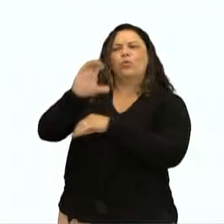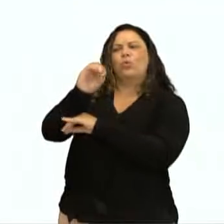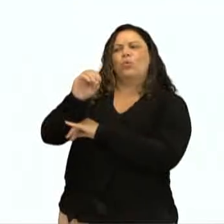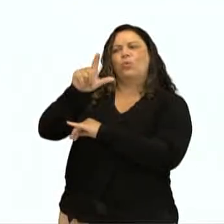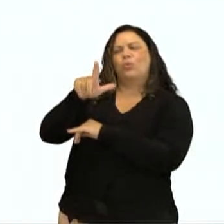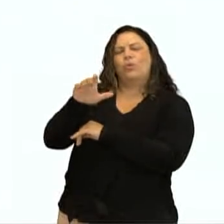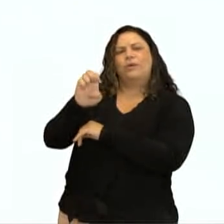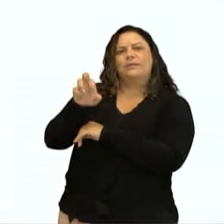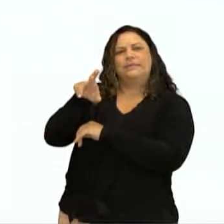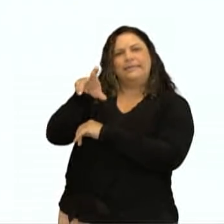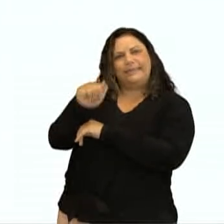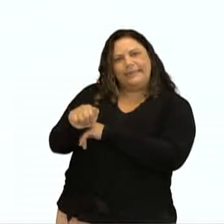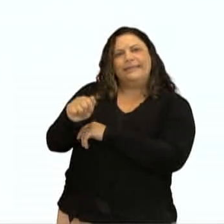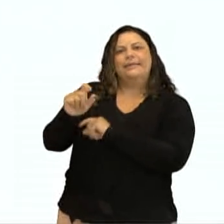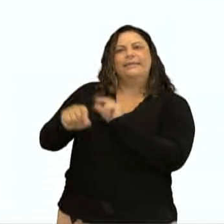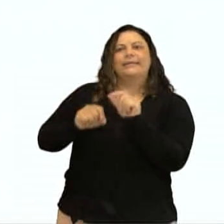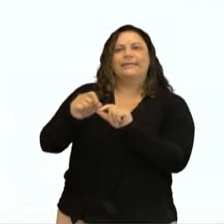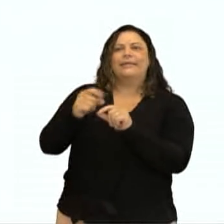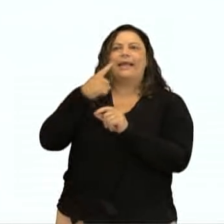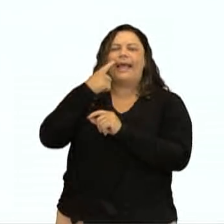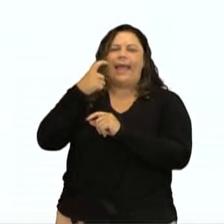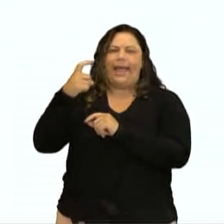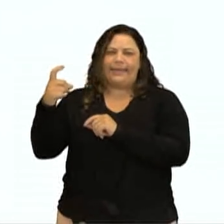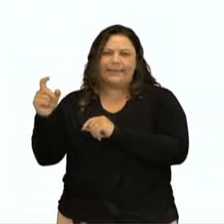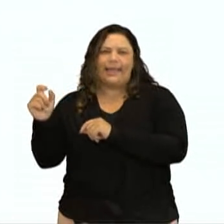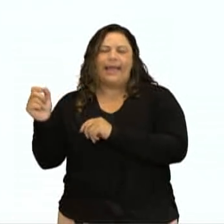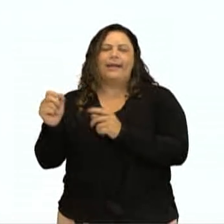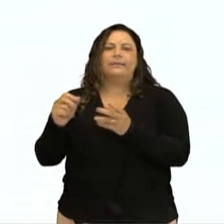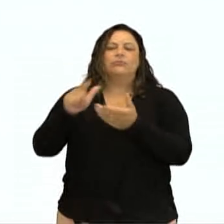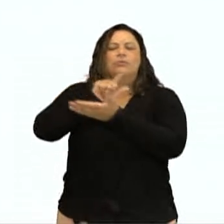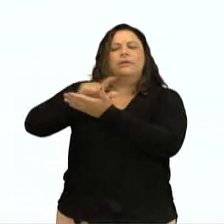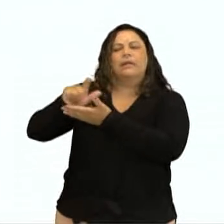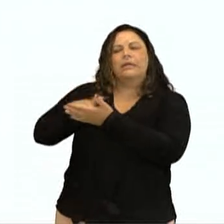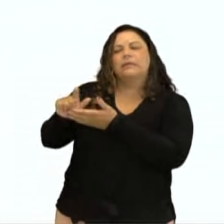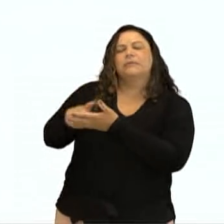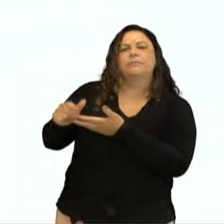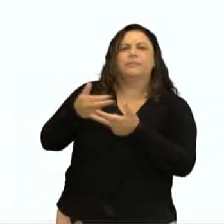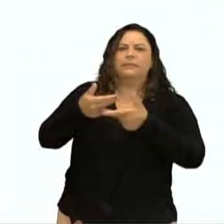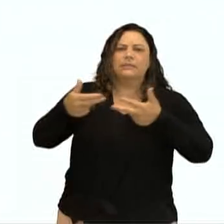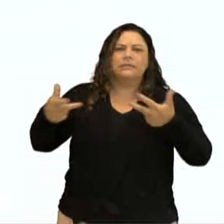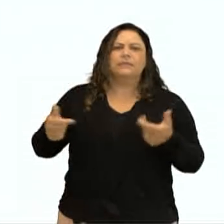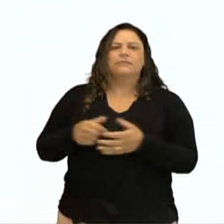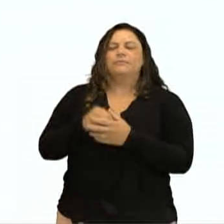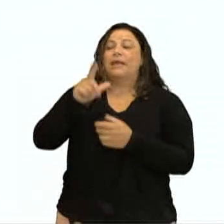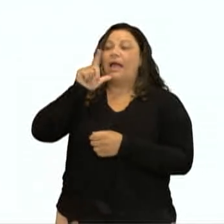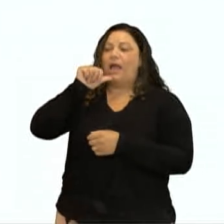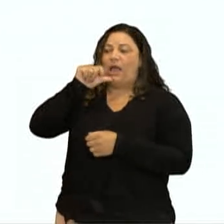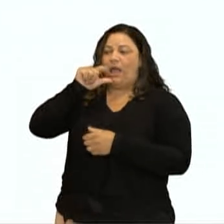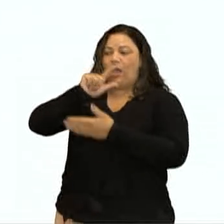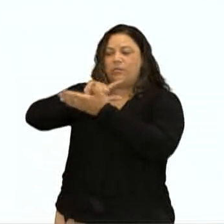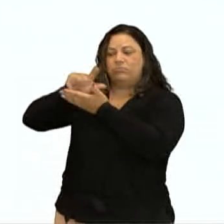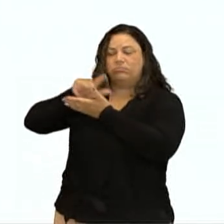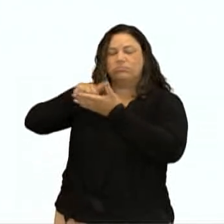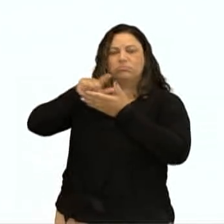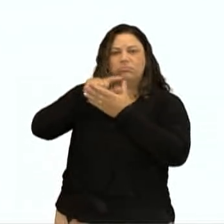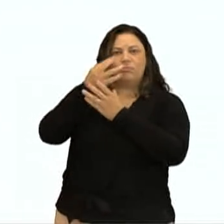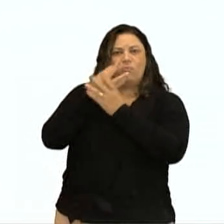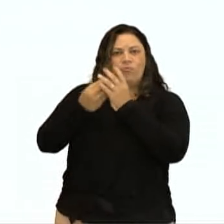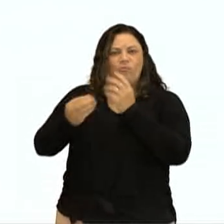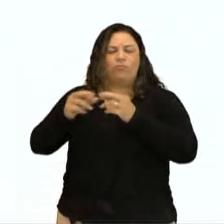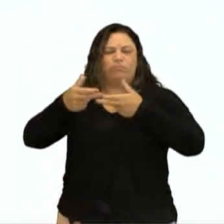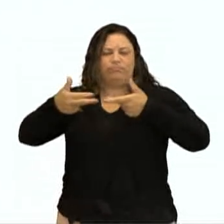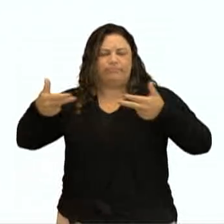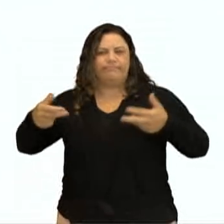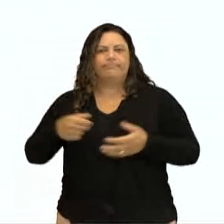leptospirose, a principal prevenção é o quê? Lavar bem os alimentos, ferver a água ou filtrá-la. E no caso